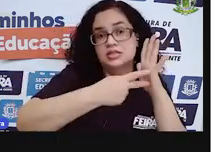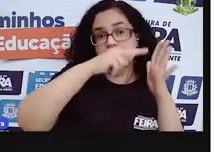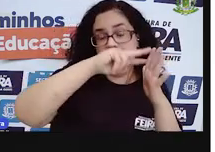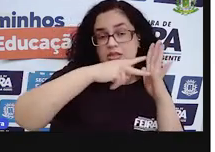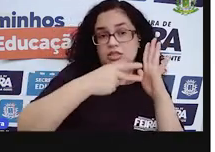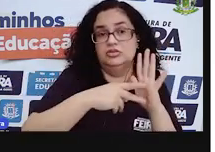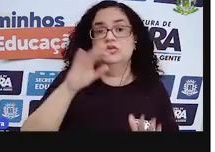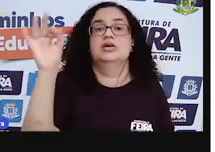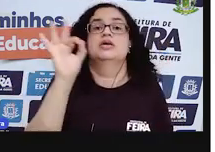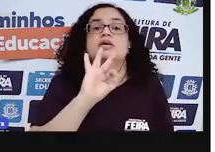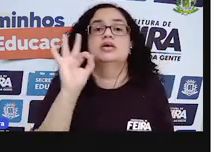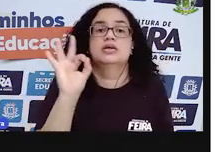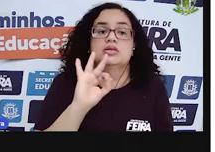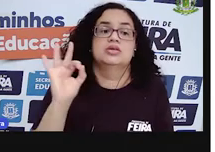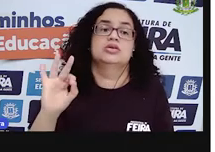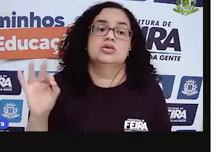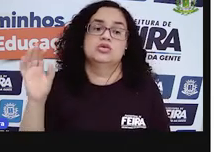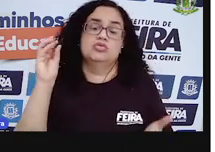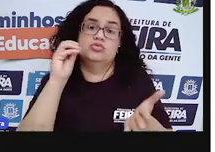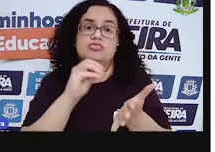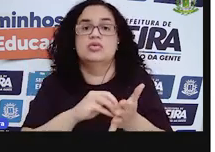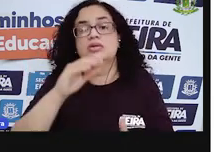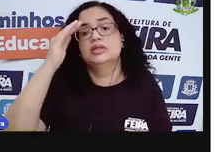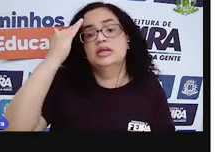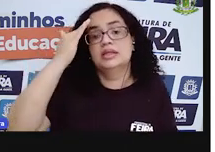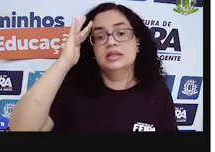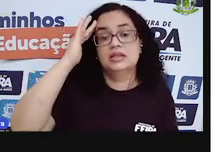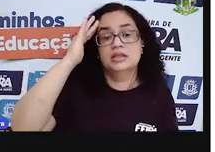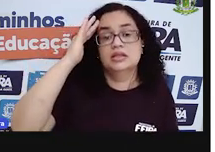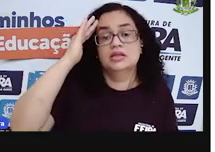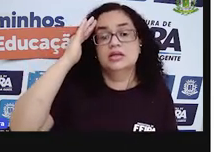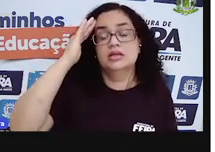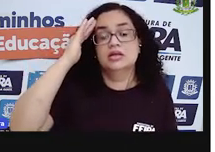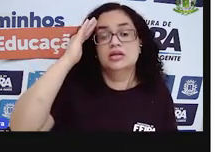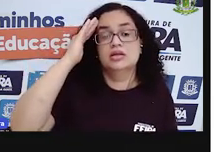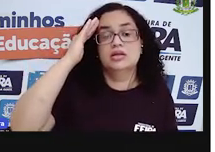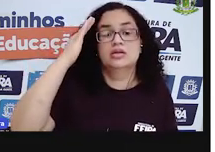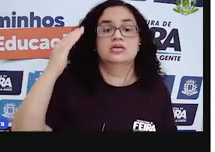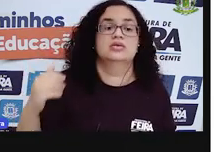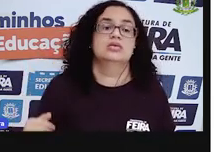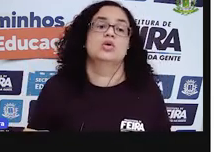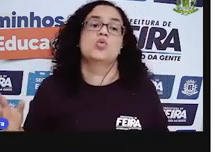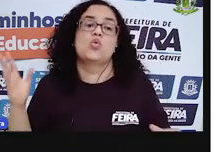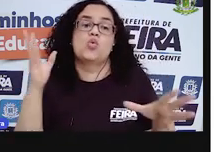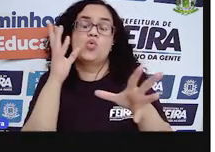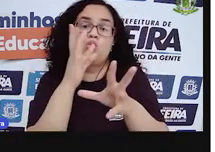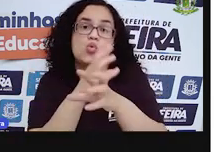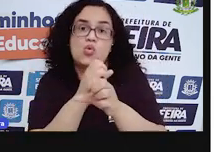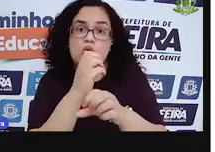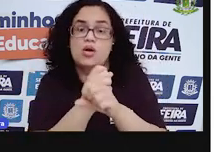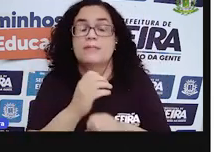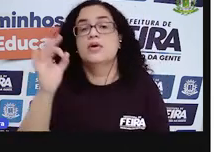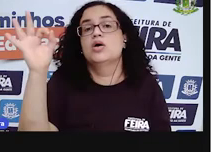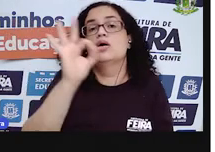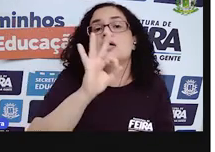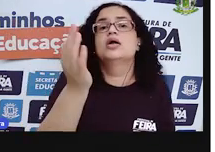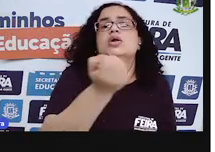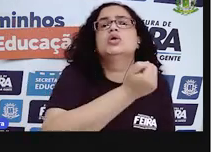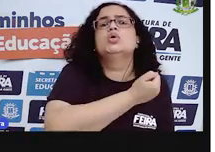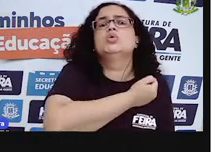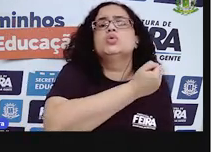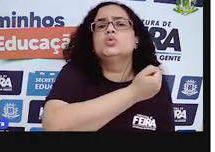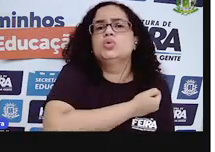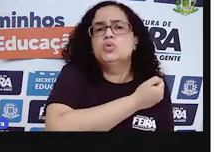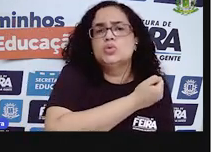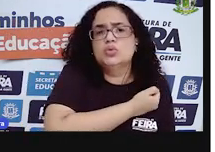significa porcentagem Só falta agora a gente entender como calcular porcentagem de um número